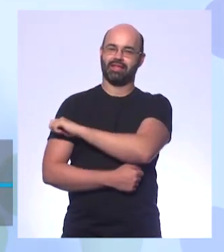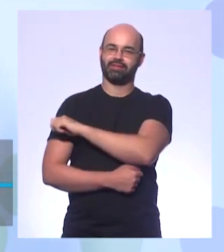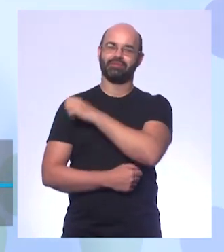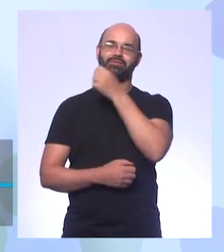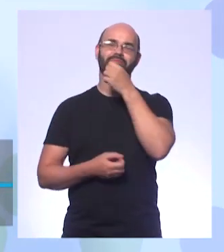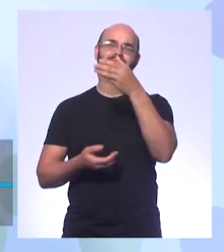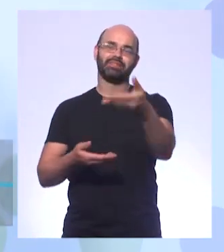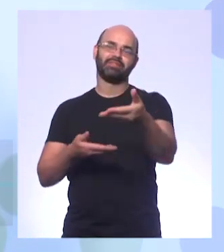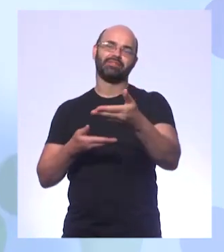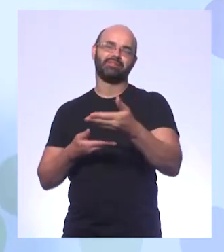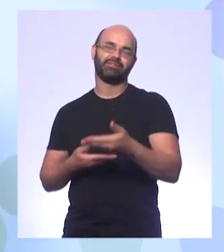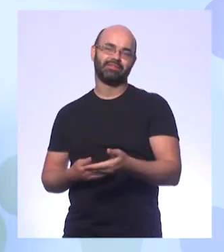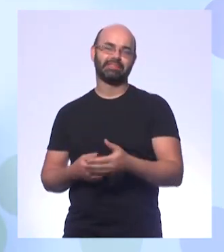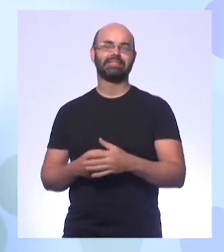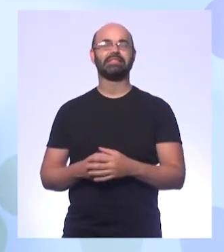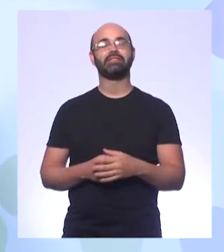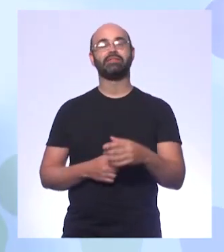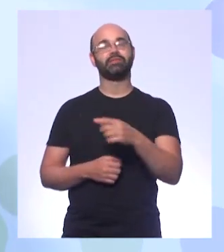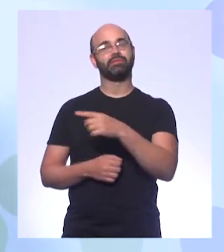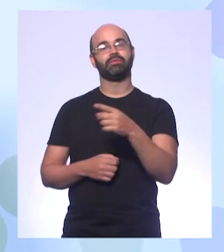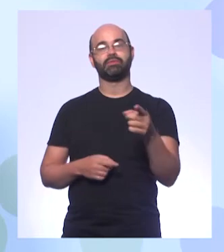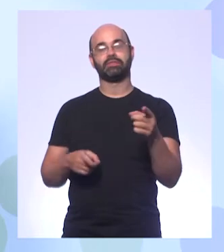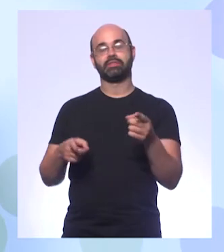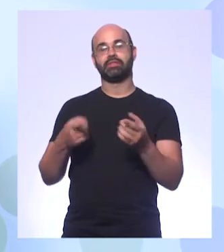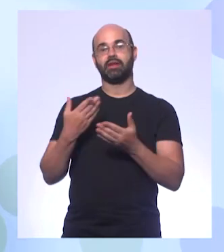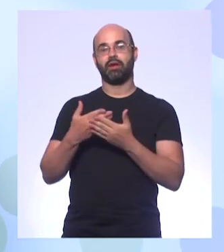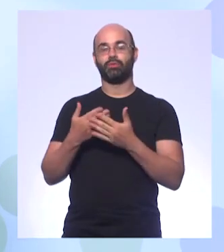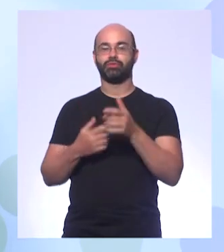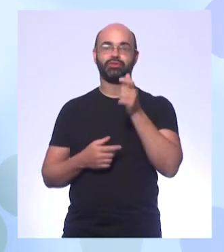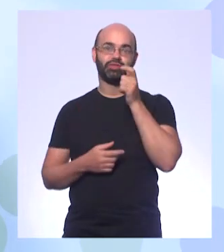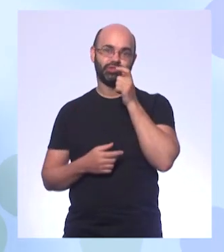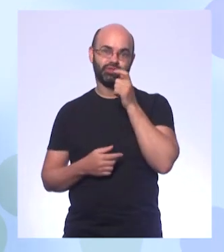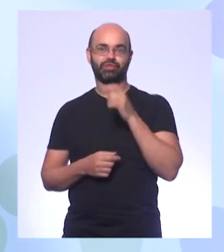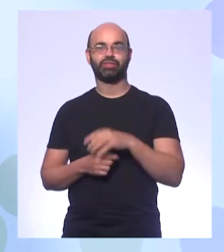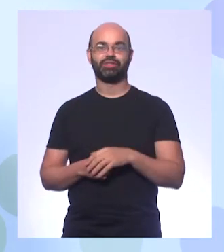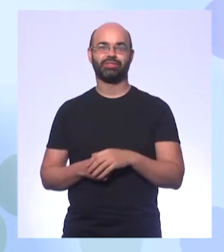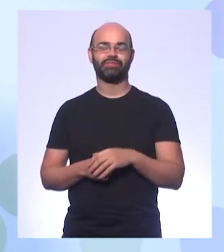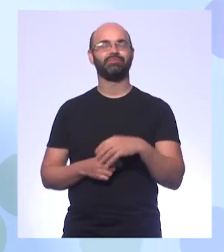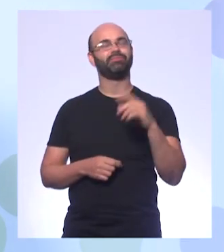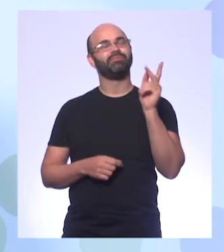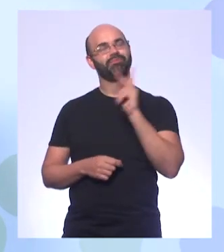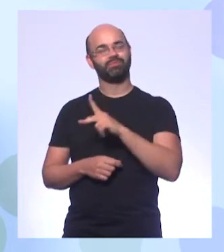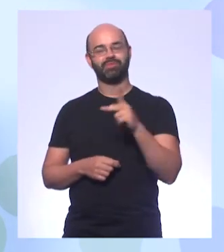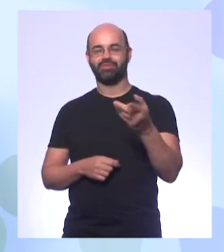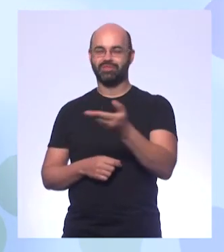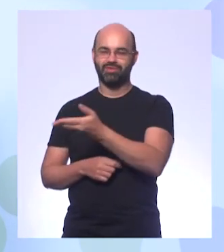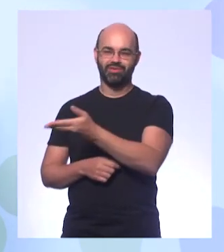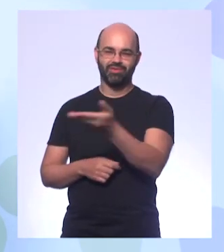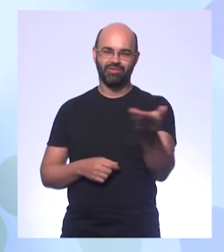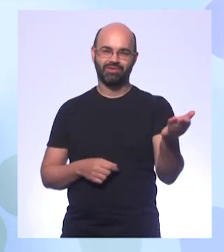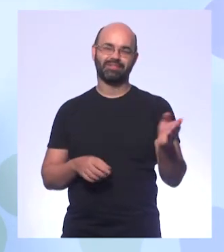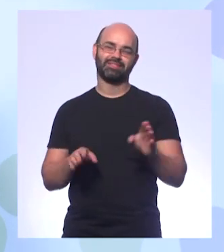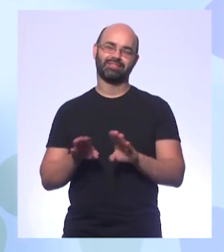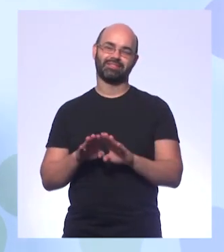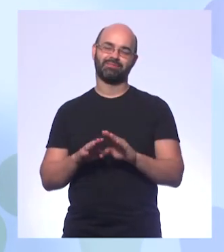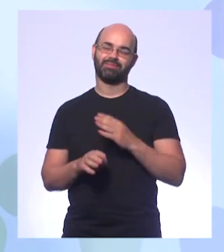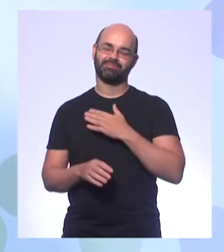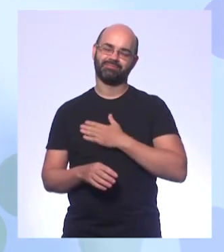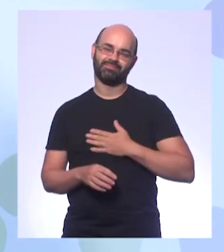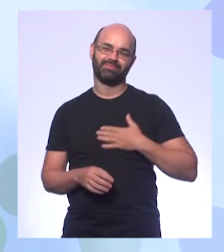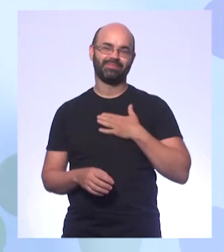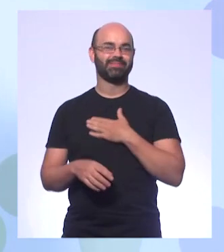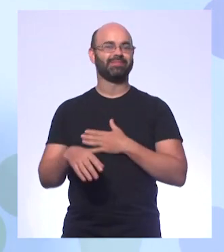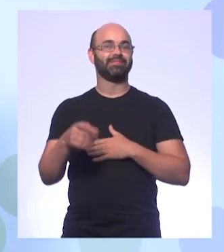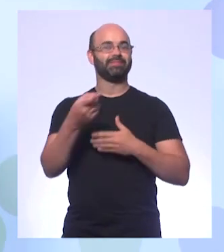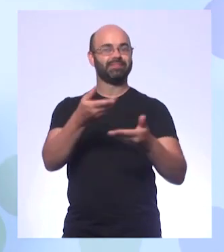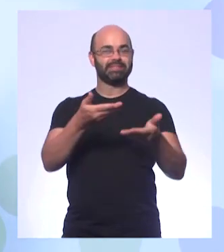responsável aí que possa estar acompanhando as nossas aulas e, claro, nossos queridos colegas professores são sempre muito bem-vindos aqui às